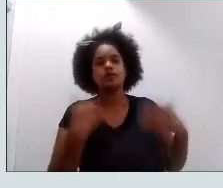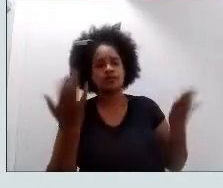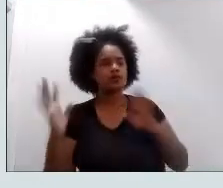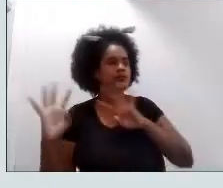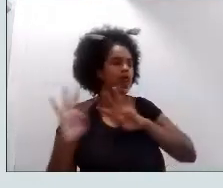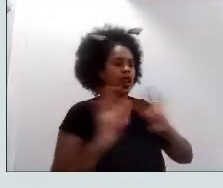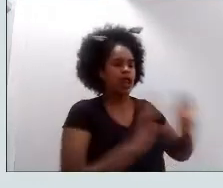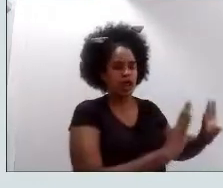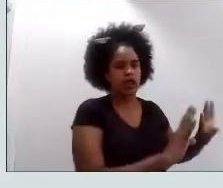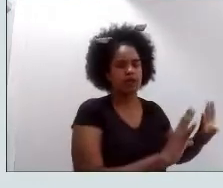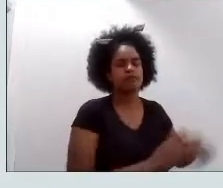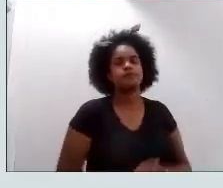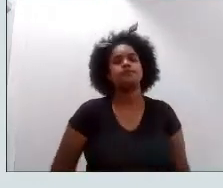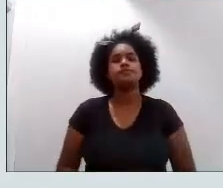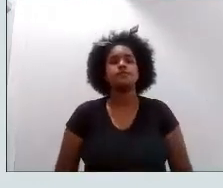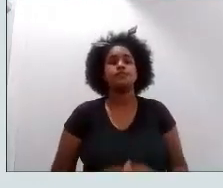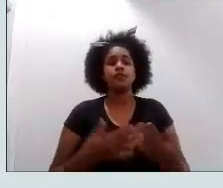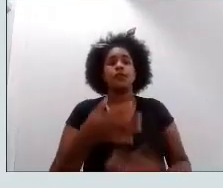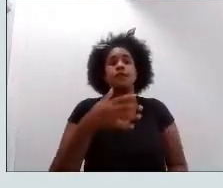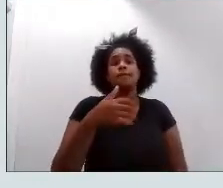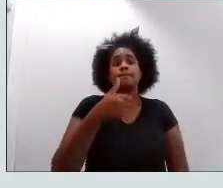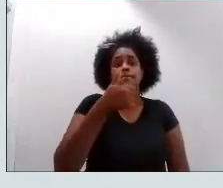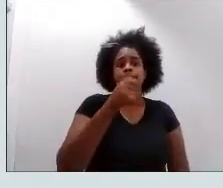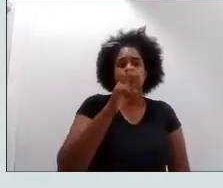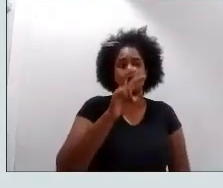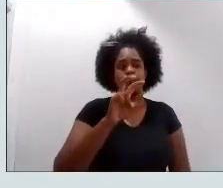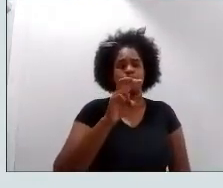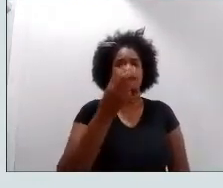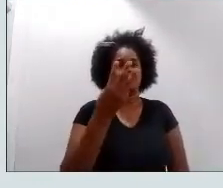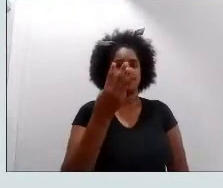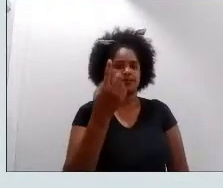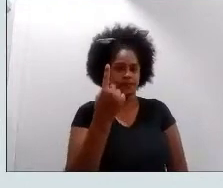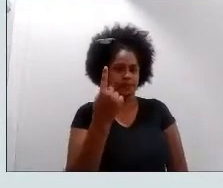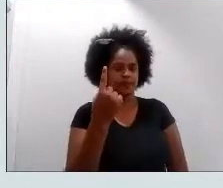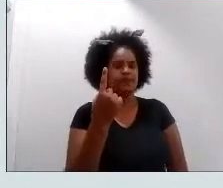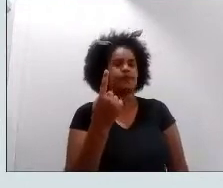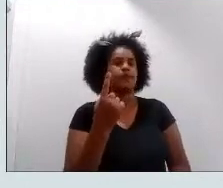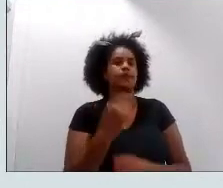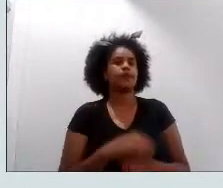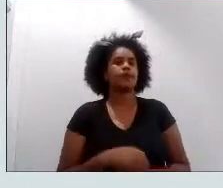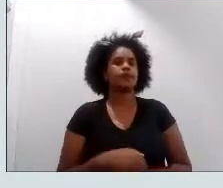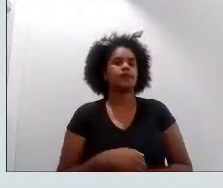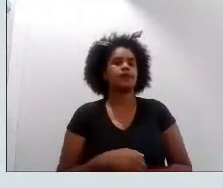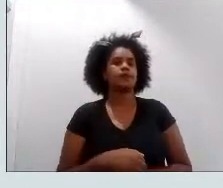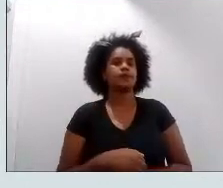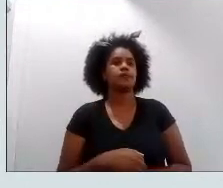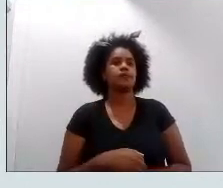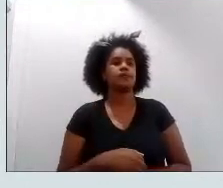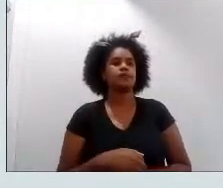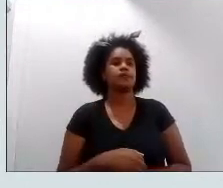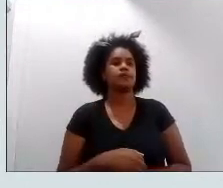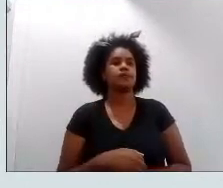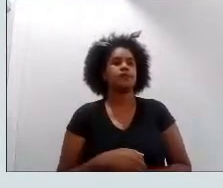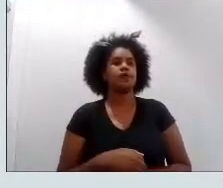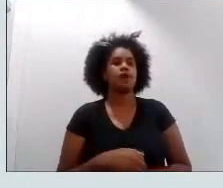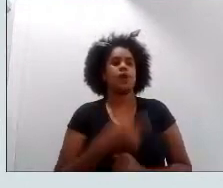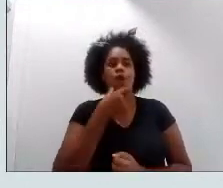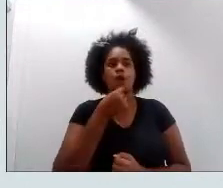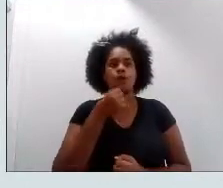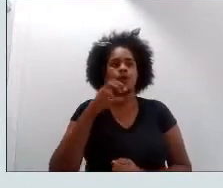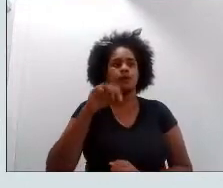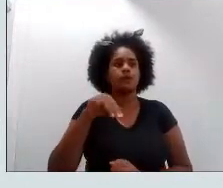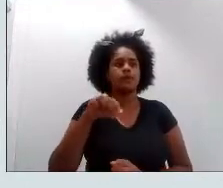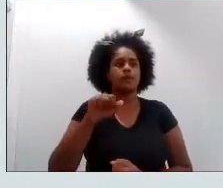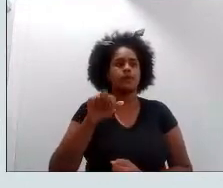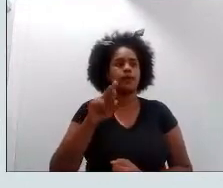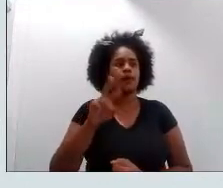comércio. Então, em 1531, eles têm com Martim Afonso de Souza uma primeira